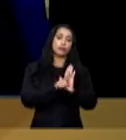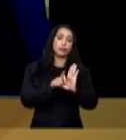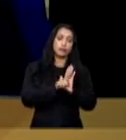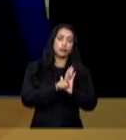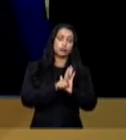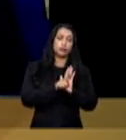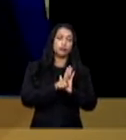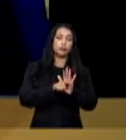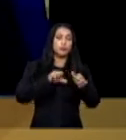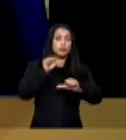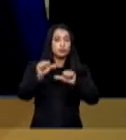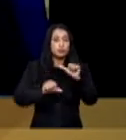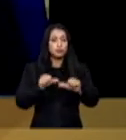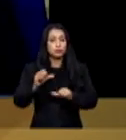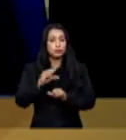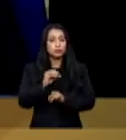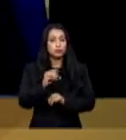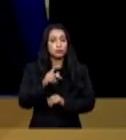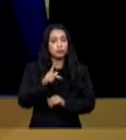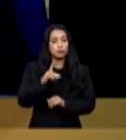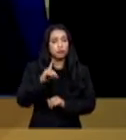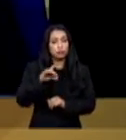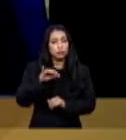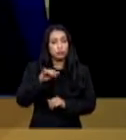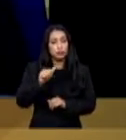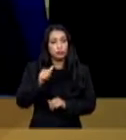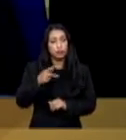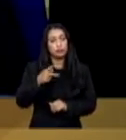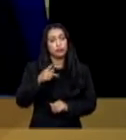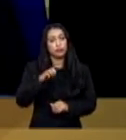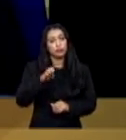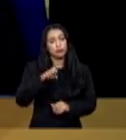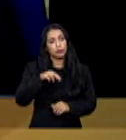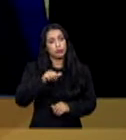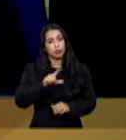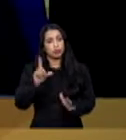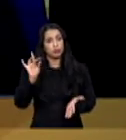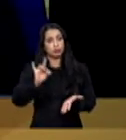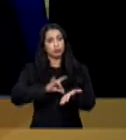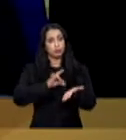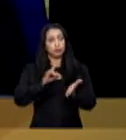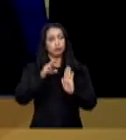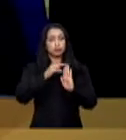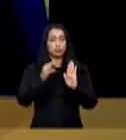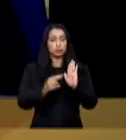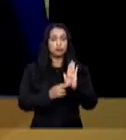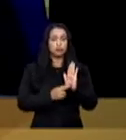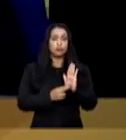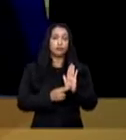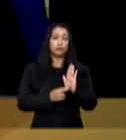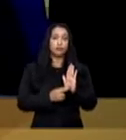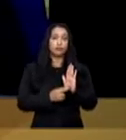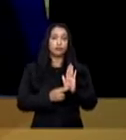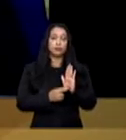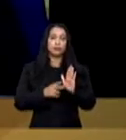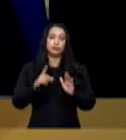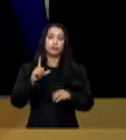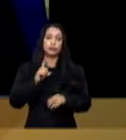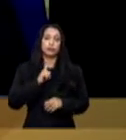9.677/98, que alterou o Código Penal com a invalidação da norma. Opera-se, assim, o efeito